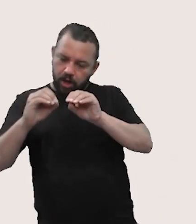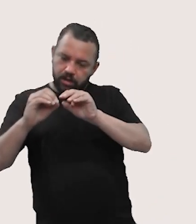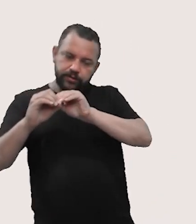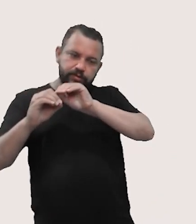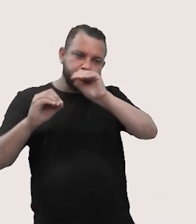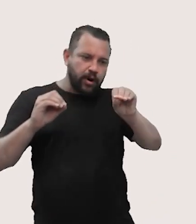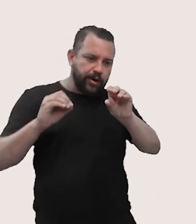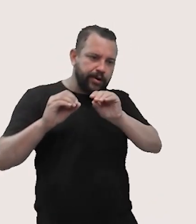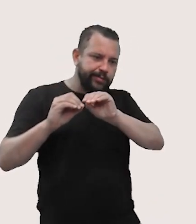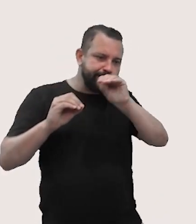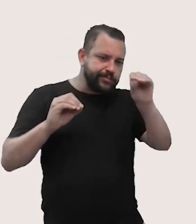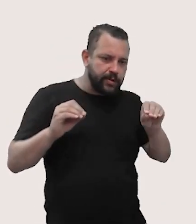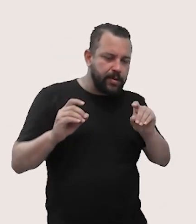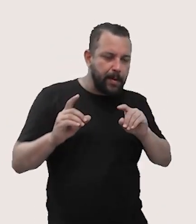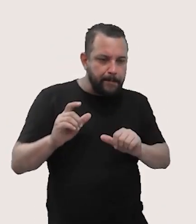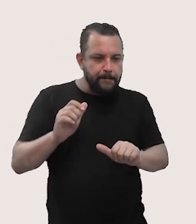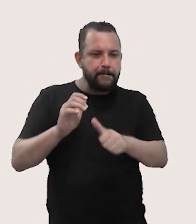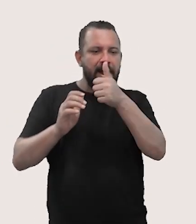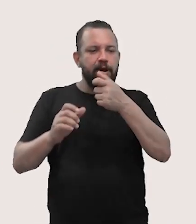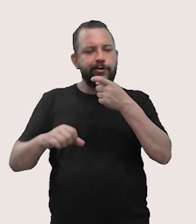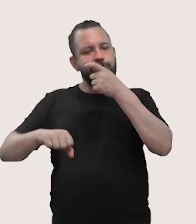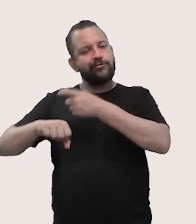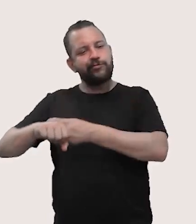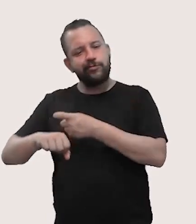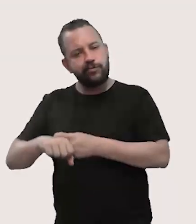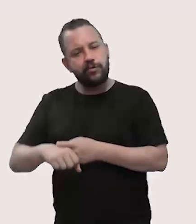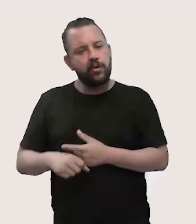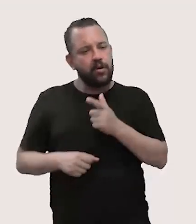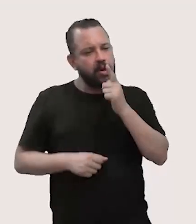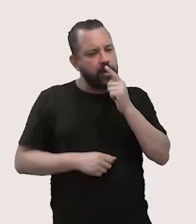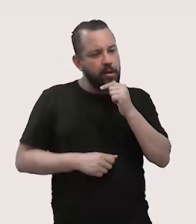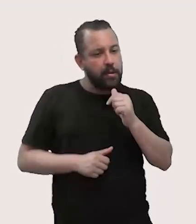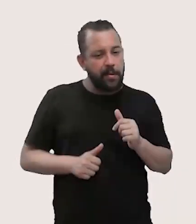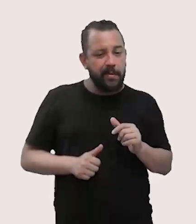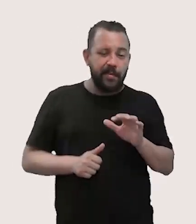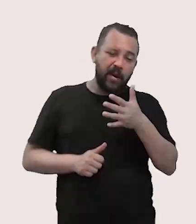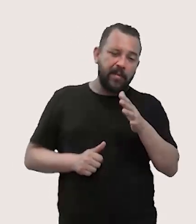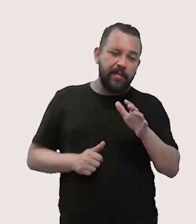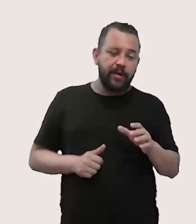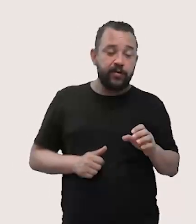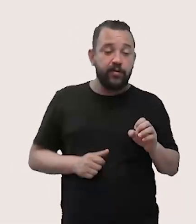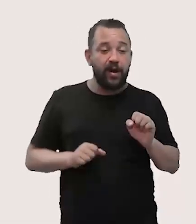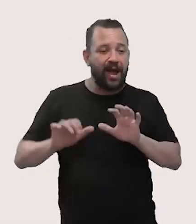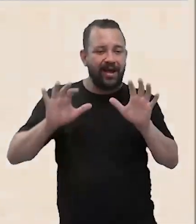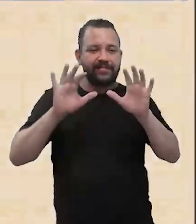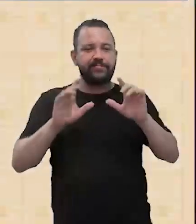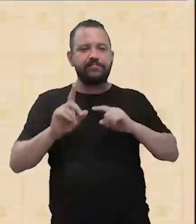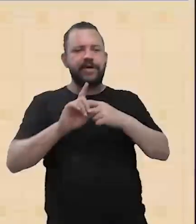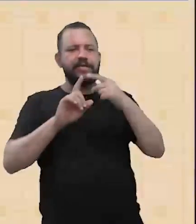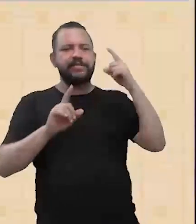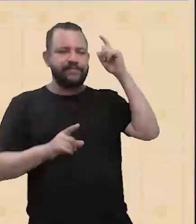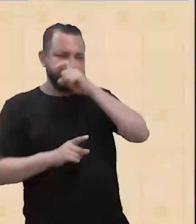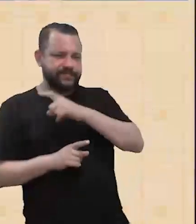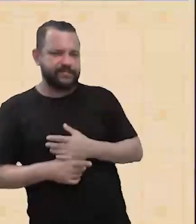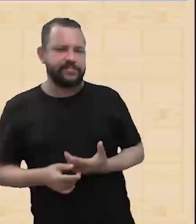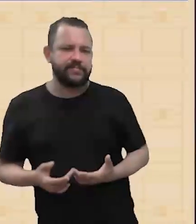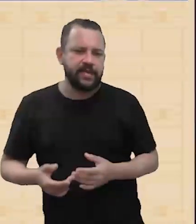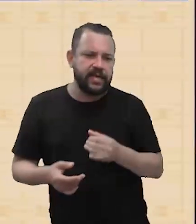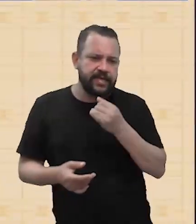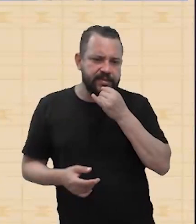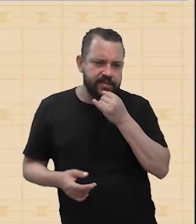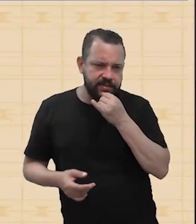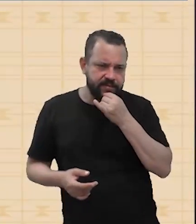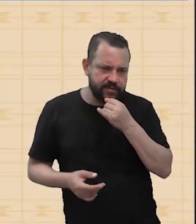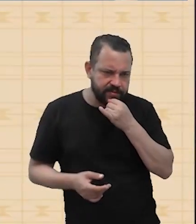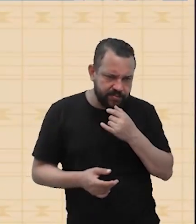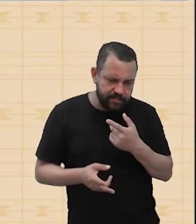sólidos e nos meios líquidos e gasosos não tanto. Então, vamos colocar agora situações do nosso cotidiano, por exemplo, o revestimento